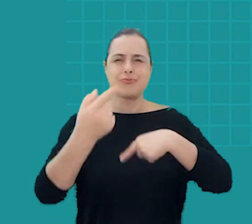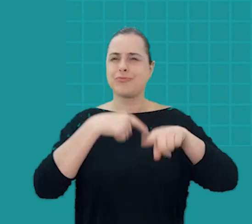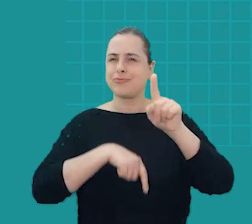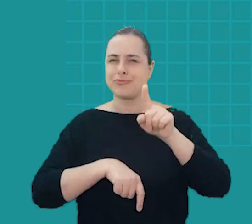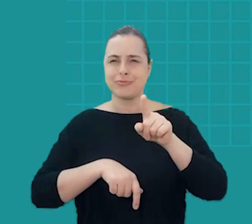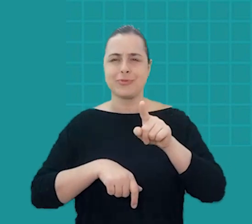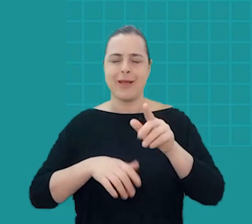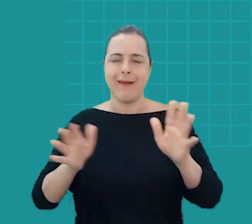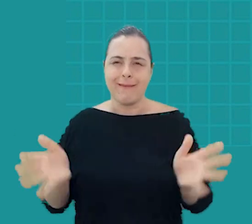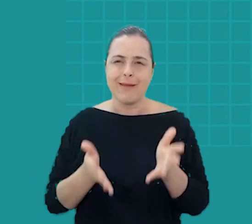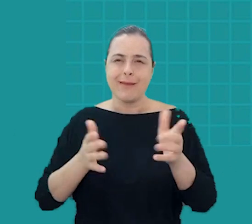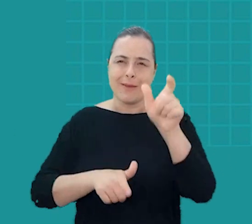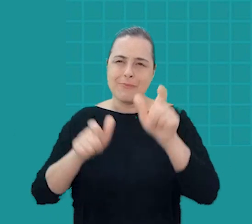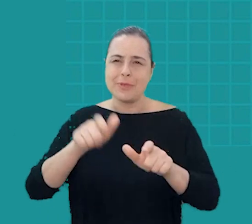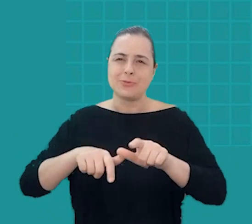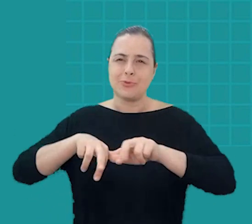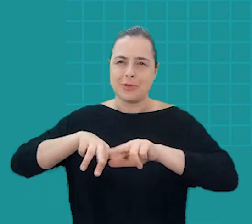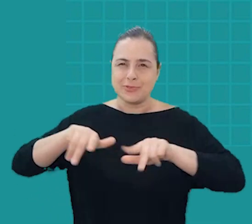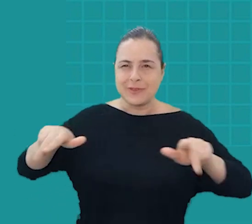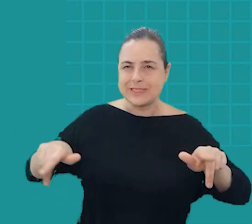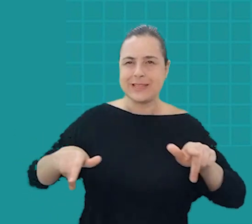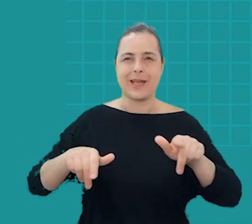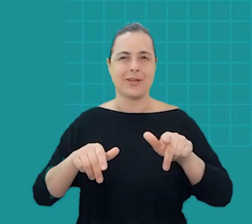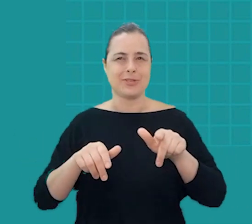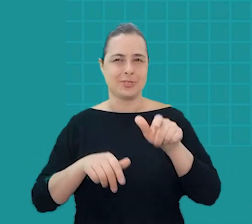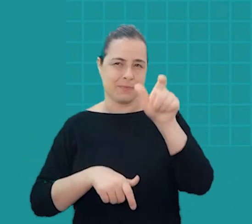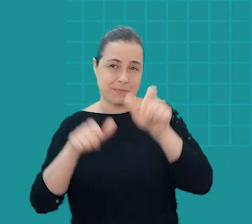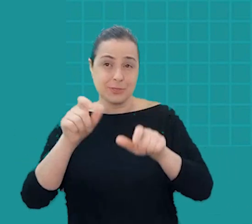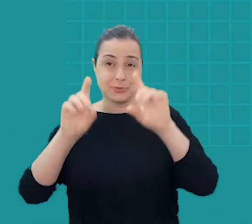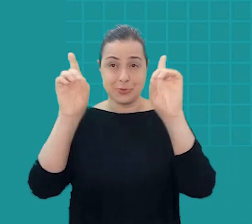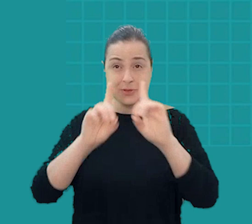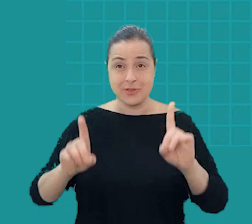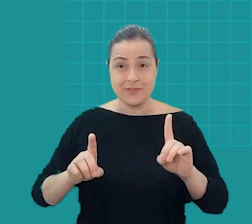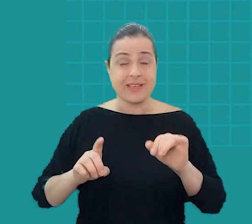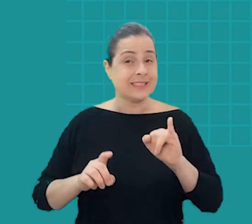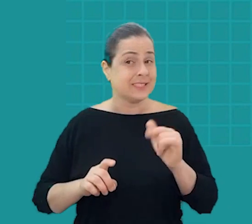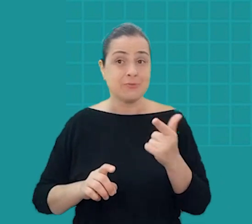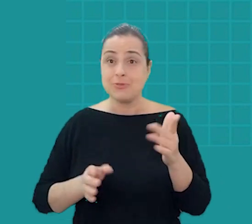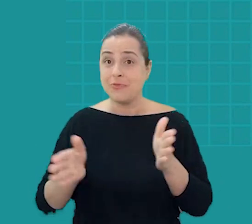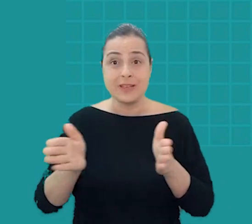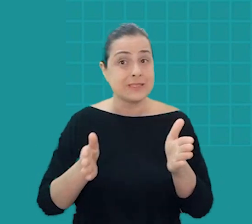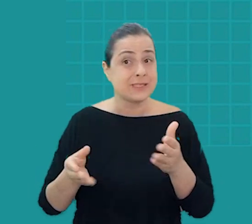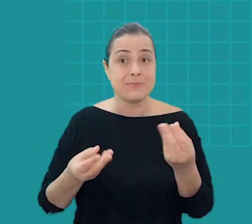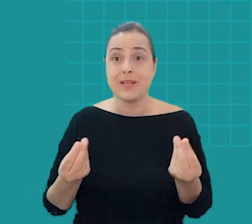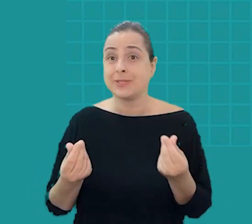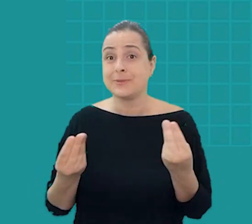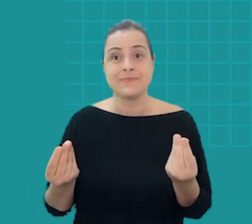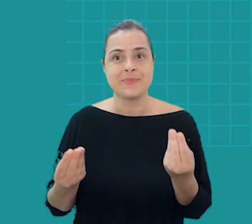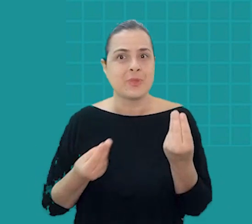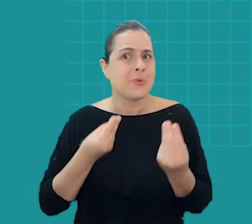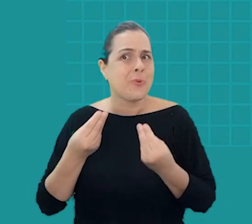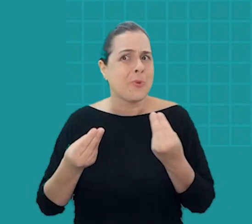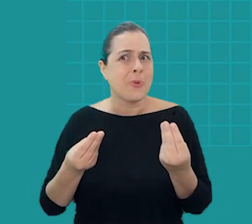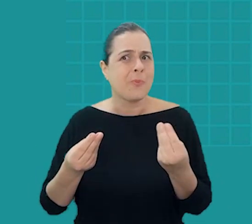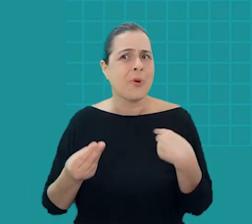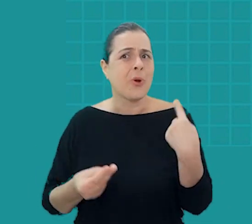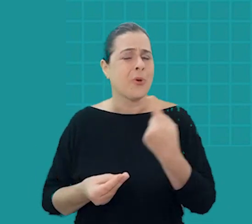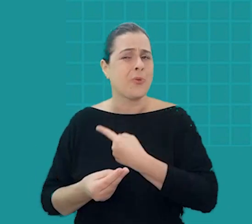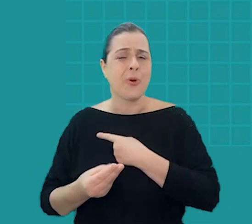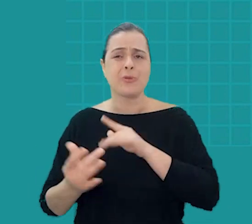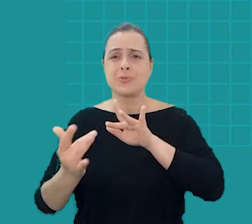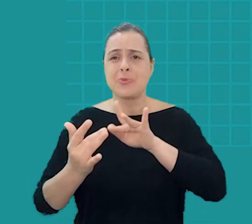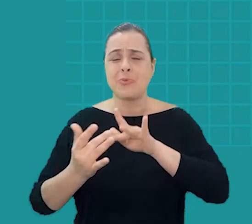aprendi. Mas a gente tem que terminar. Você quer terminar com alguma coisa? Sei lá, traz alguma... Eu queria